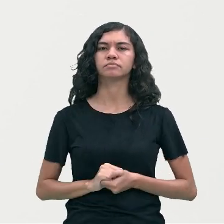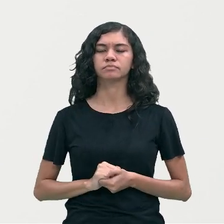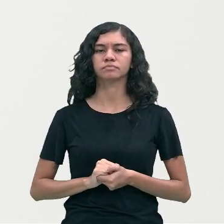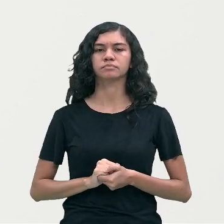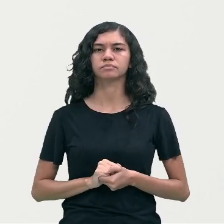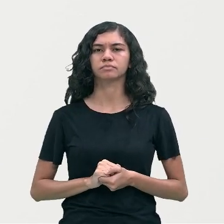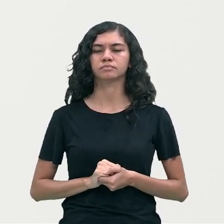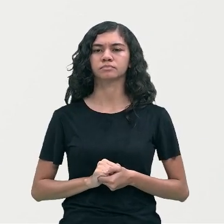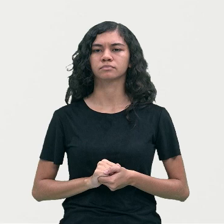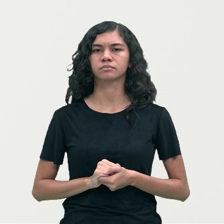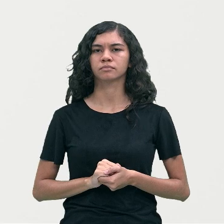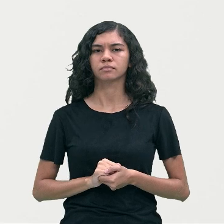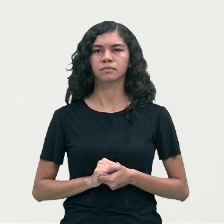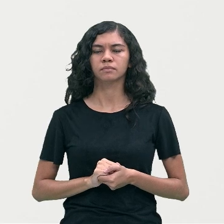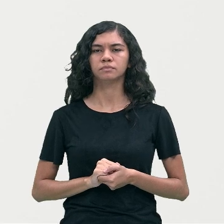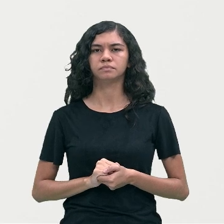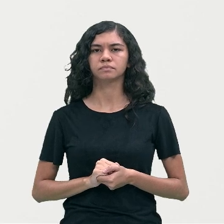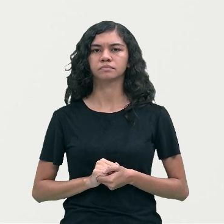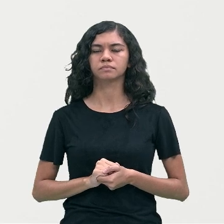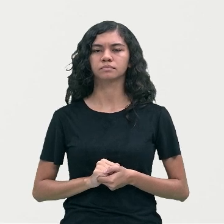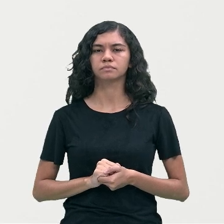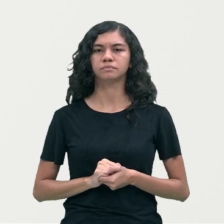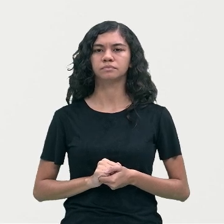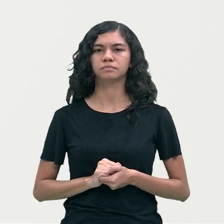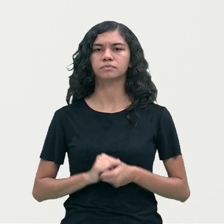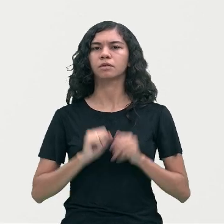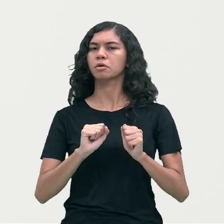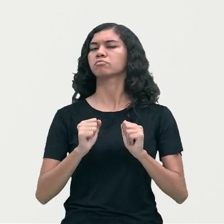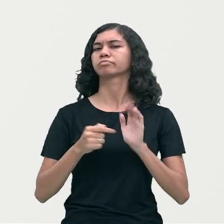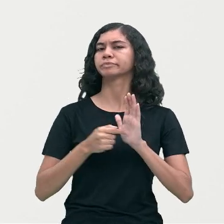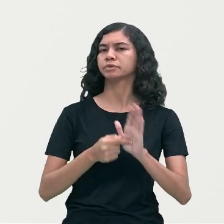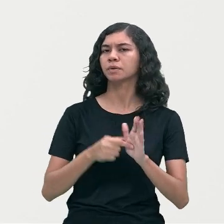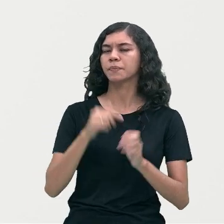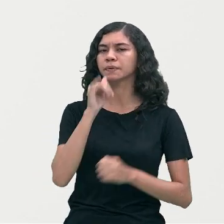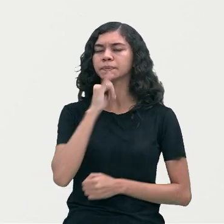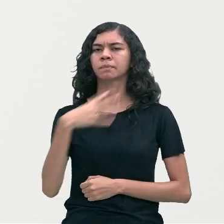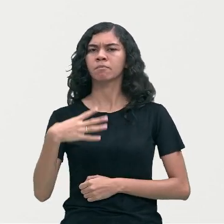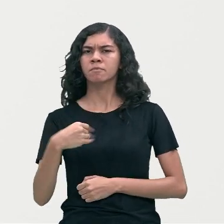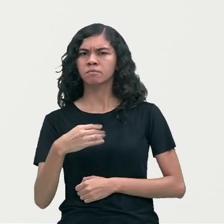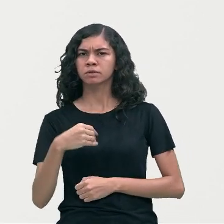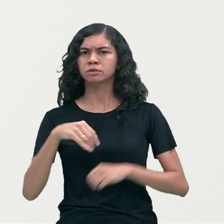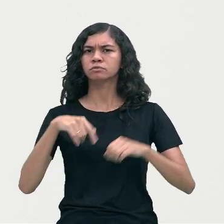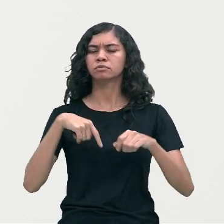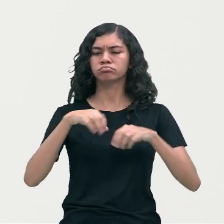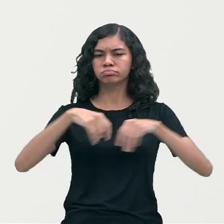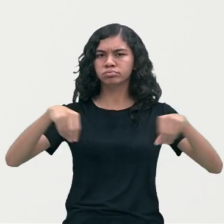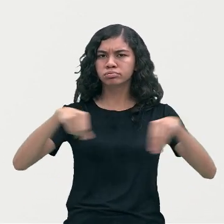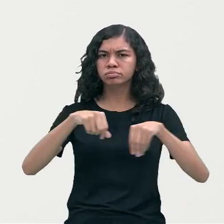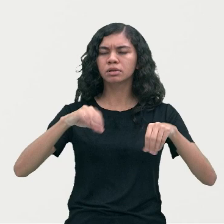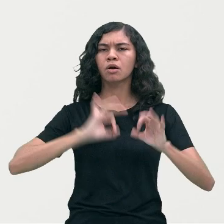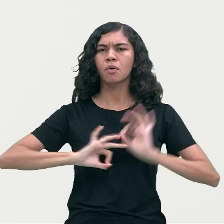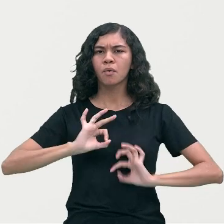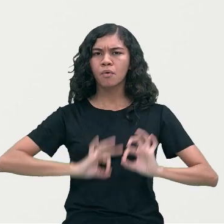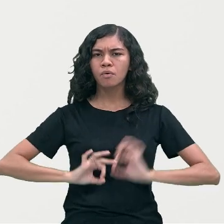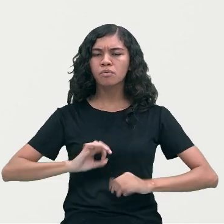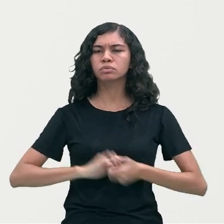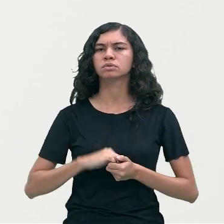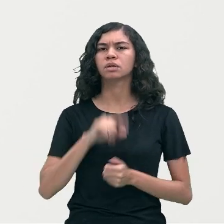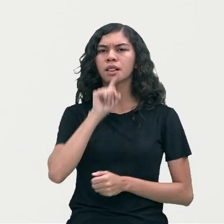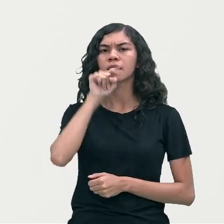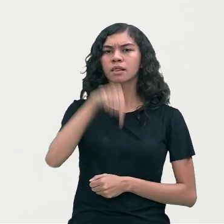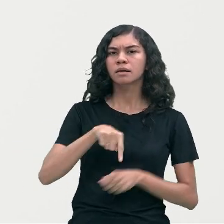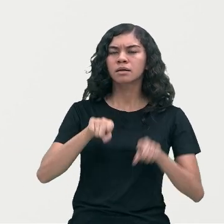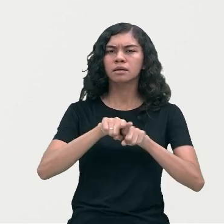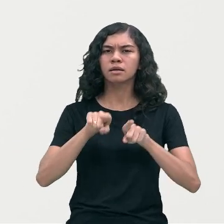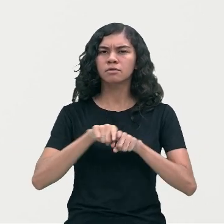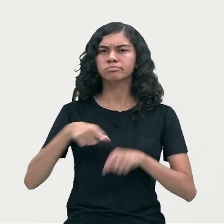tem uma outra infinidade que a gente pode citar entre os mamíferos terrestres, as onças, os tamanduás, os